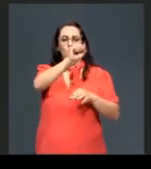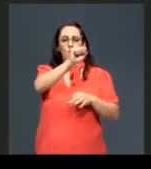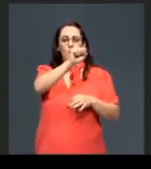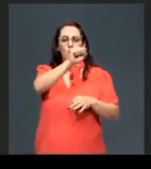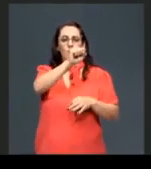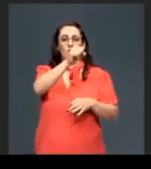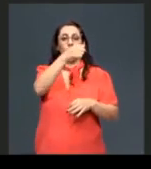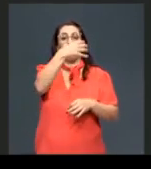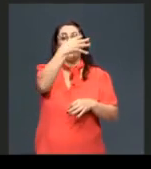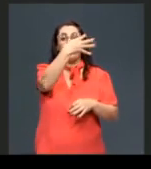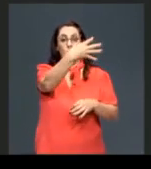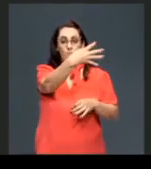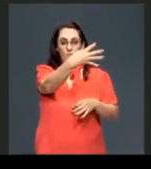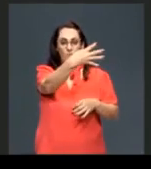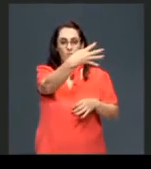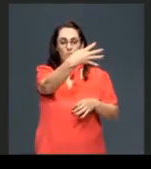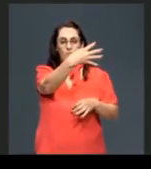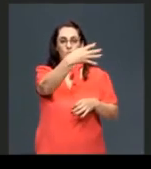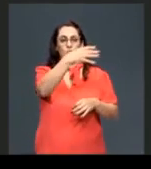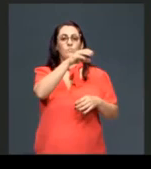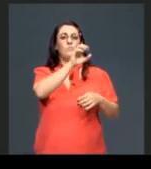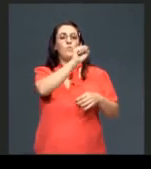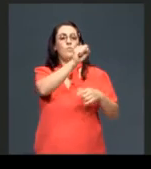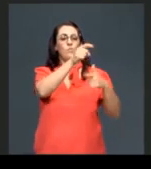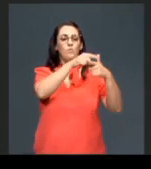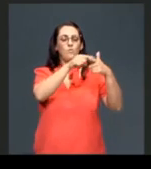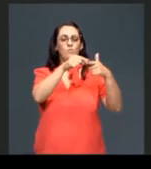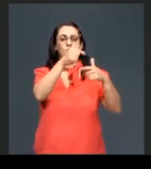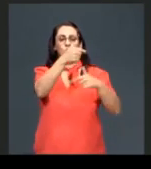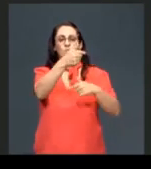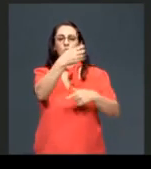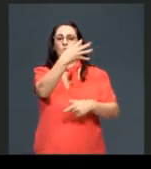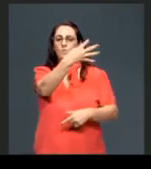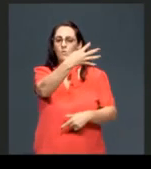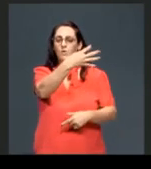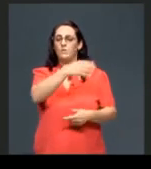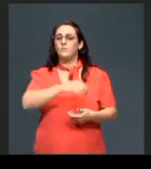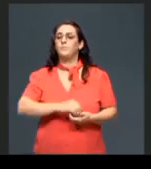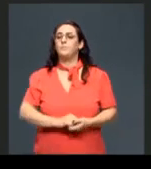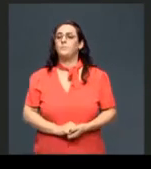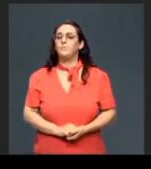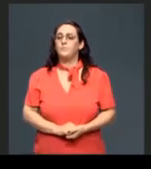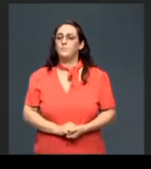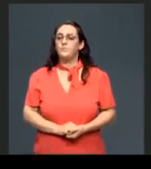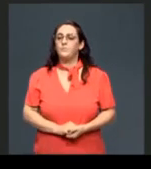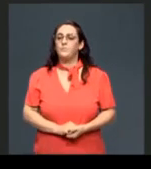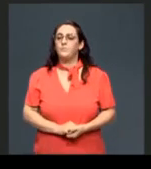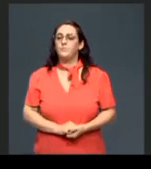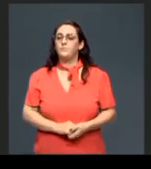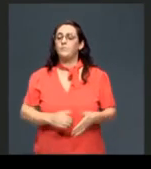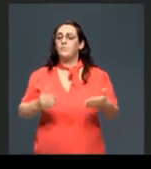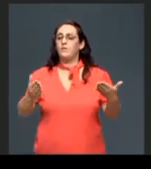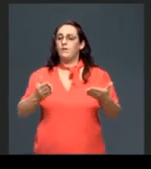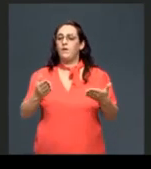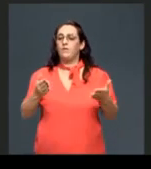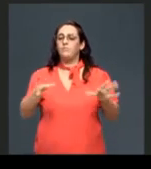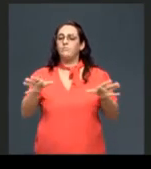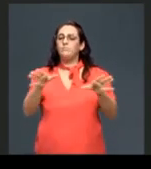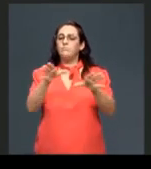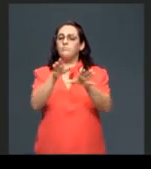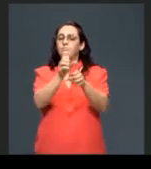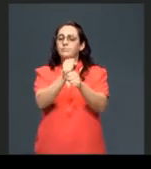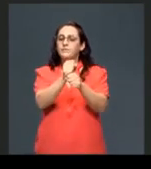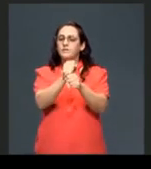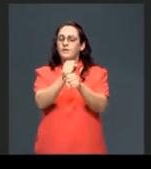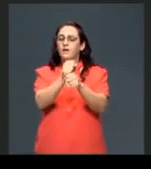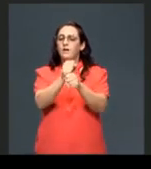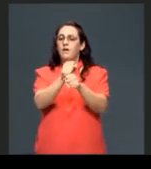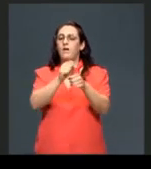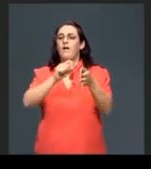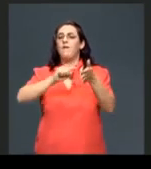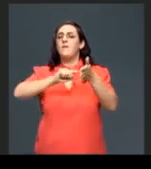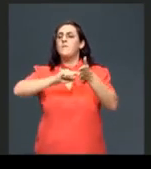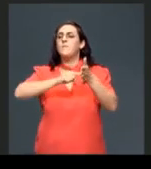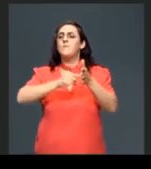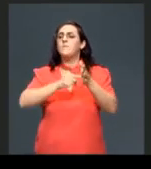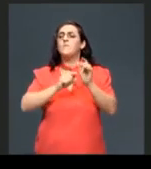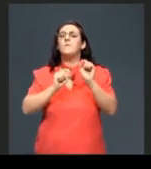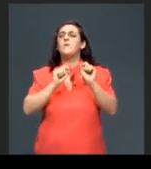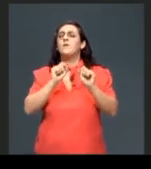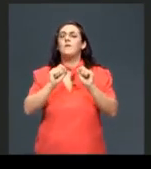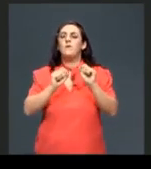então vai dar 4, né? 8 dividido por 2, 4. E agora nós procedemos à conta. Então uma